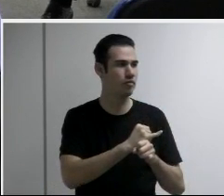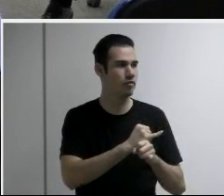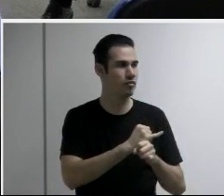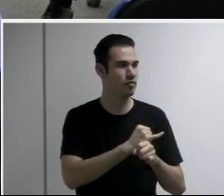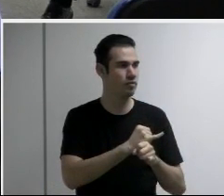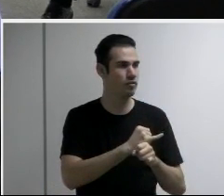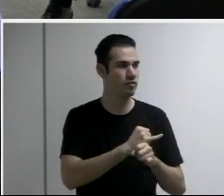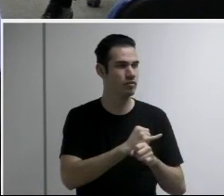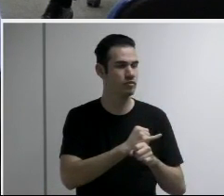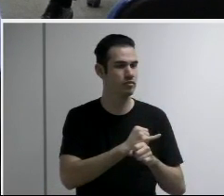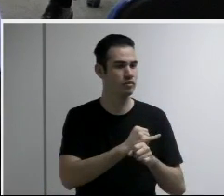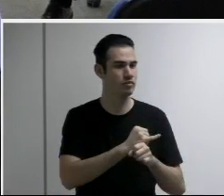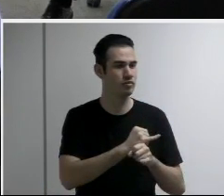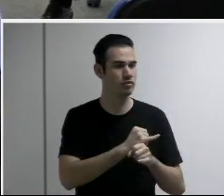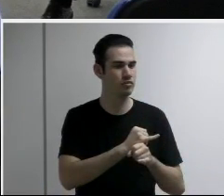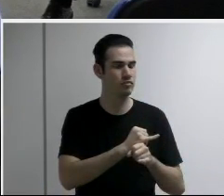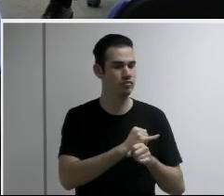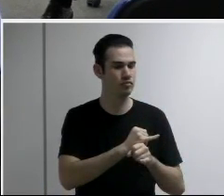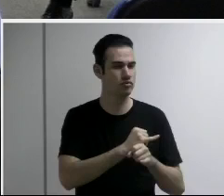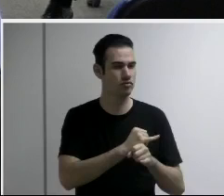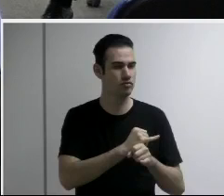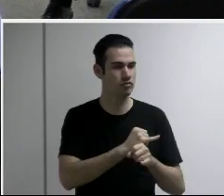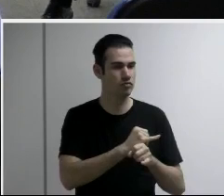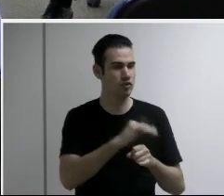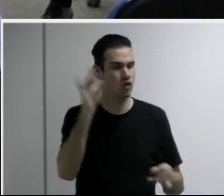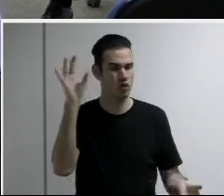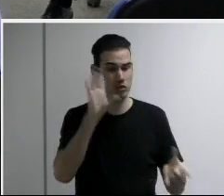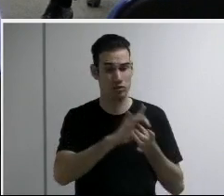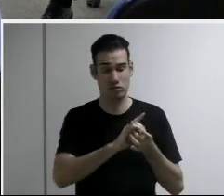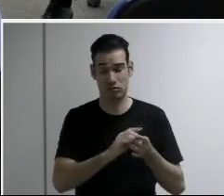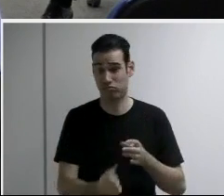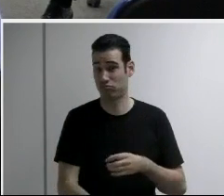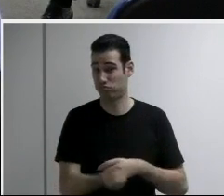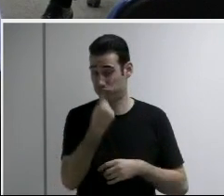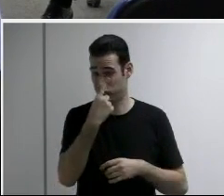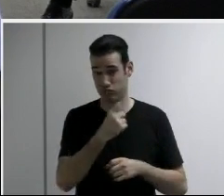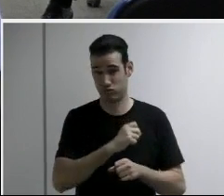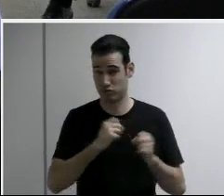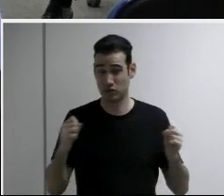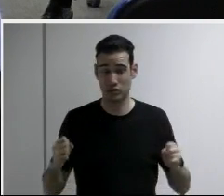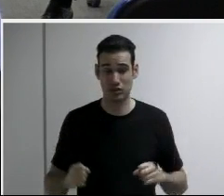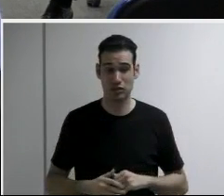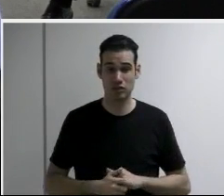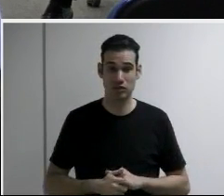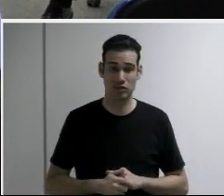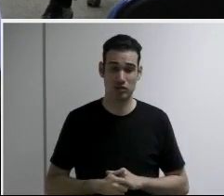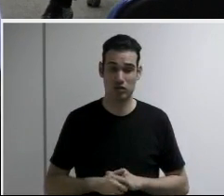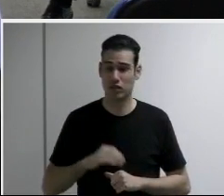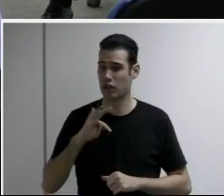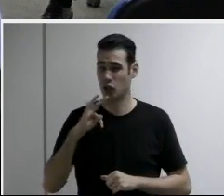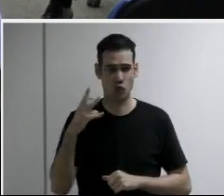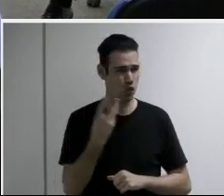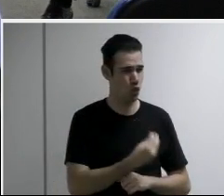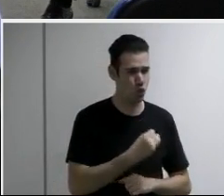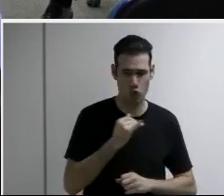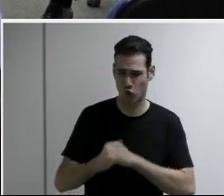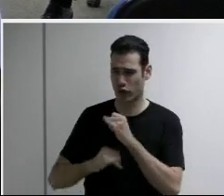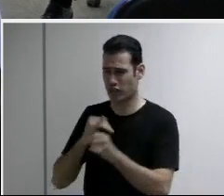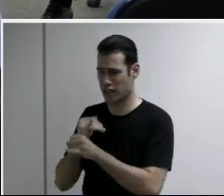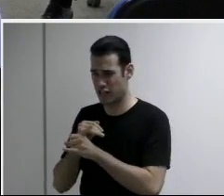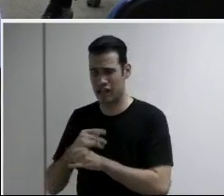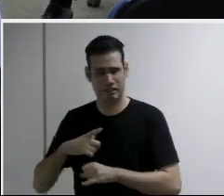uma situação absolutamente bizarra em que você manteria a ideia de consentimento expresso para tudo que é feito online e de consentimento inequívoco para o que